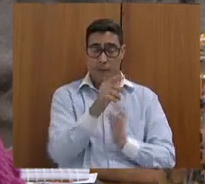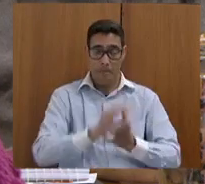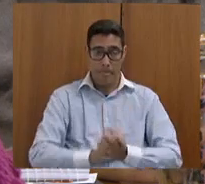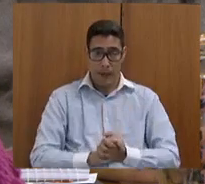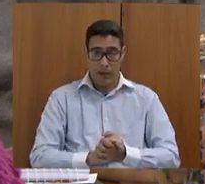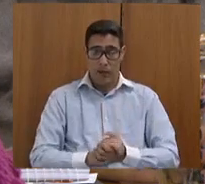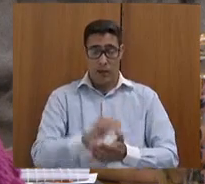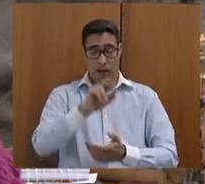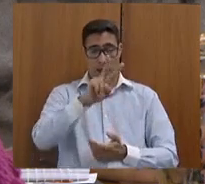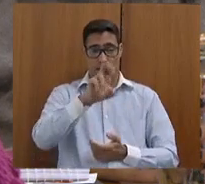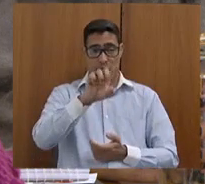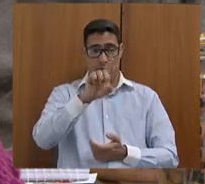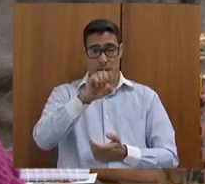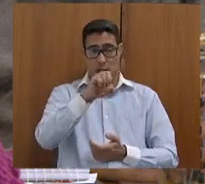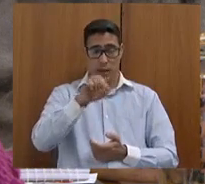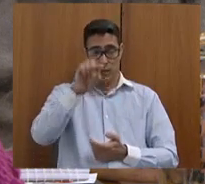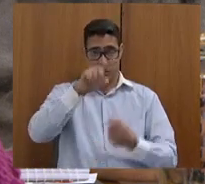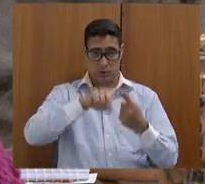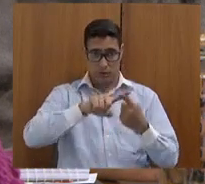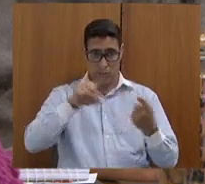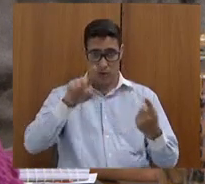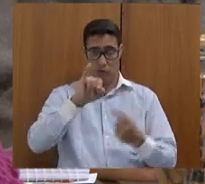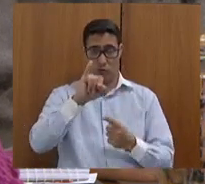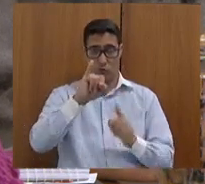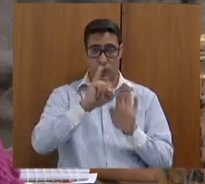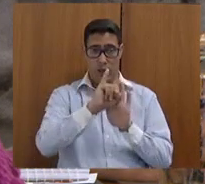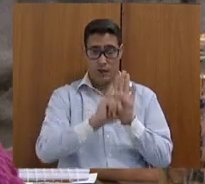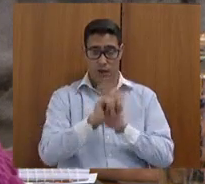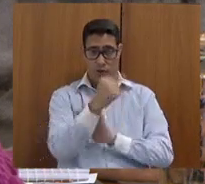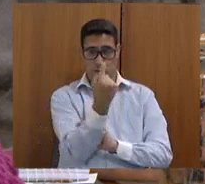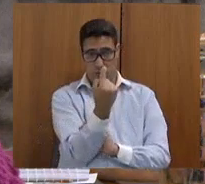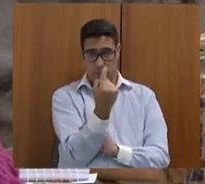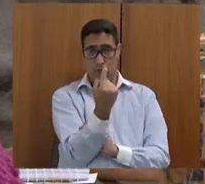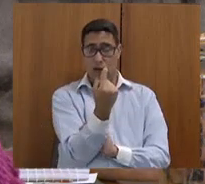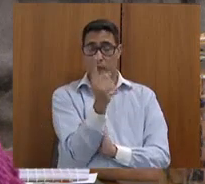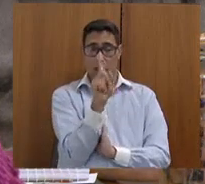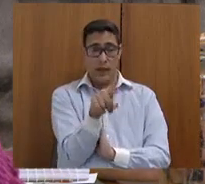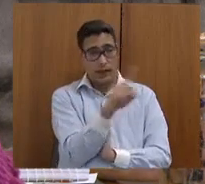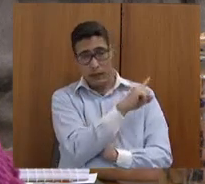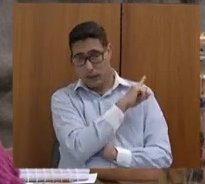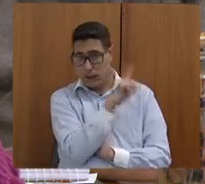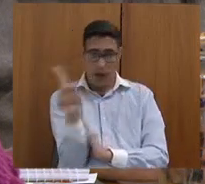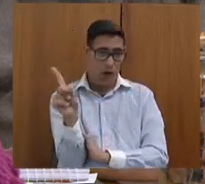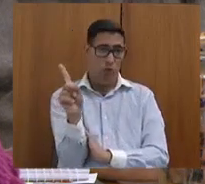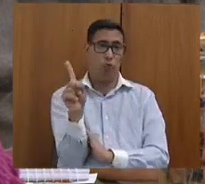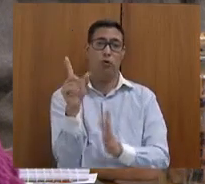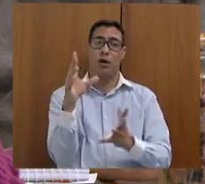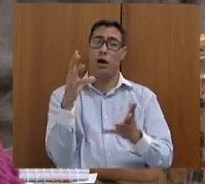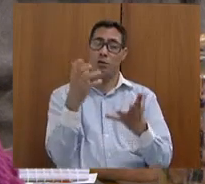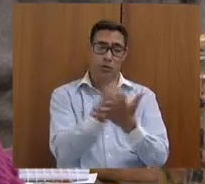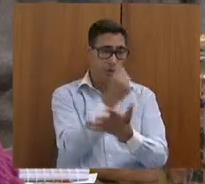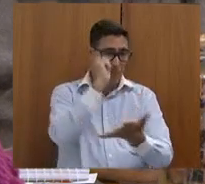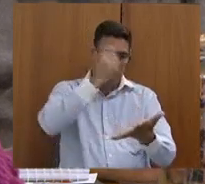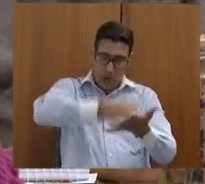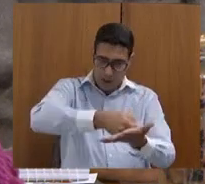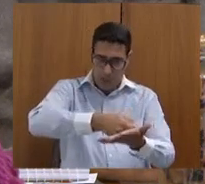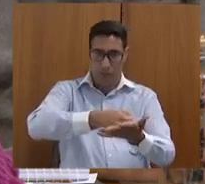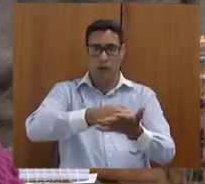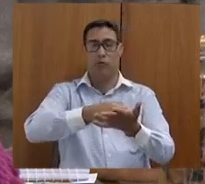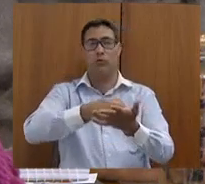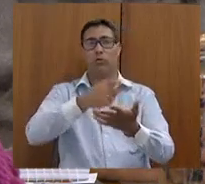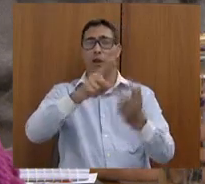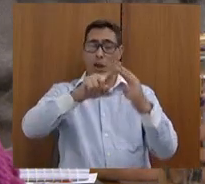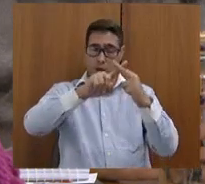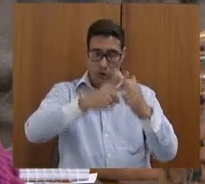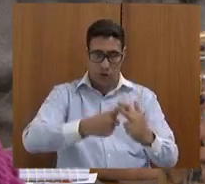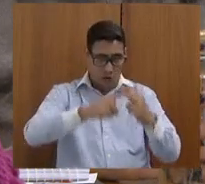a vedação prevista no inciso 1 do mencionado dispositivo legal não alcança o pagamento e a atualização anual